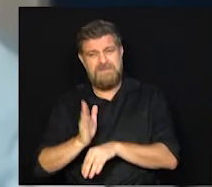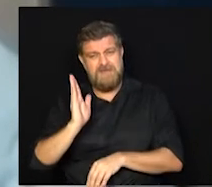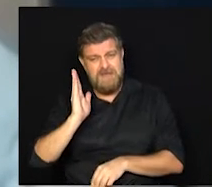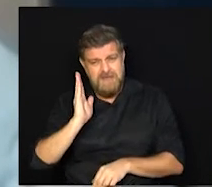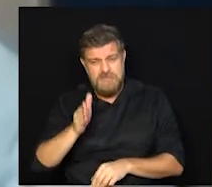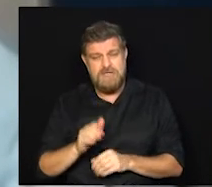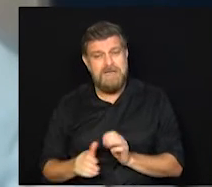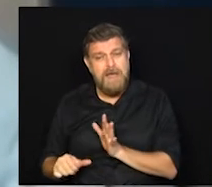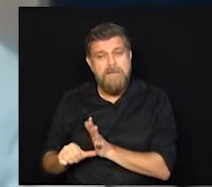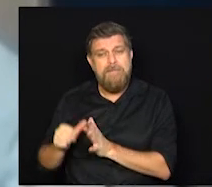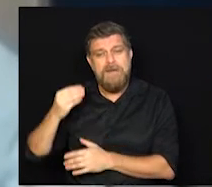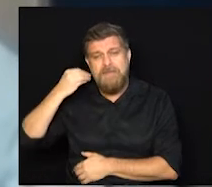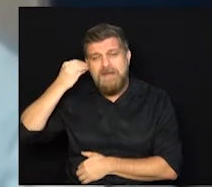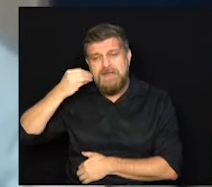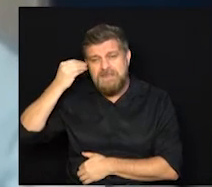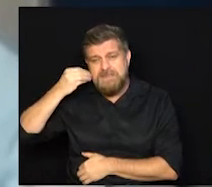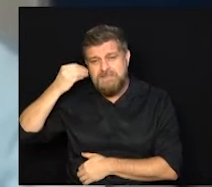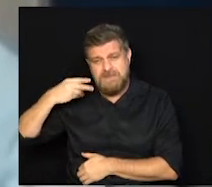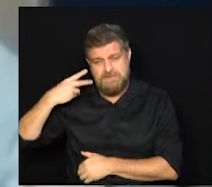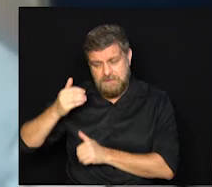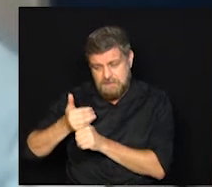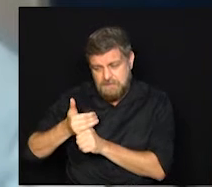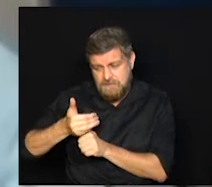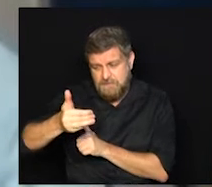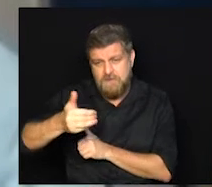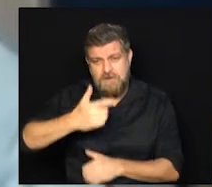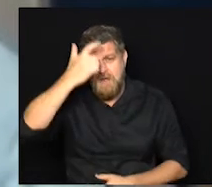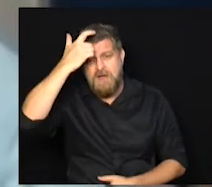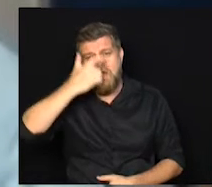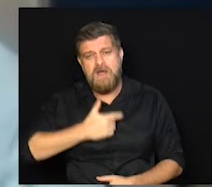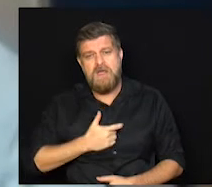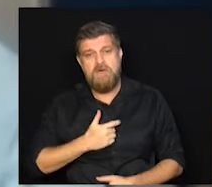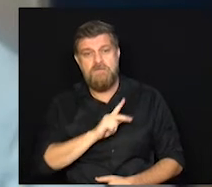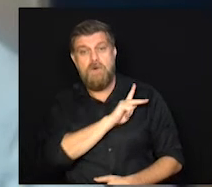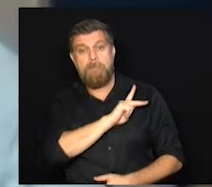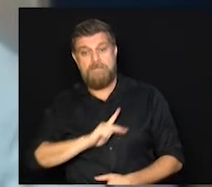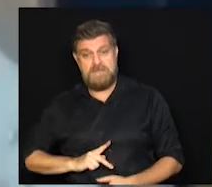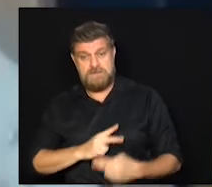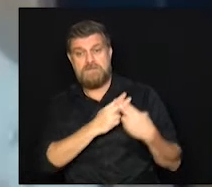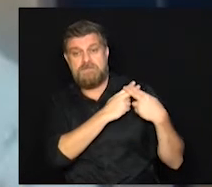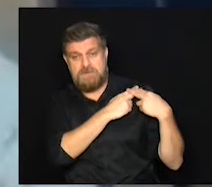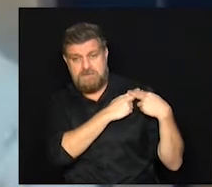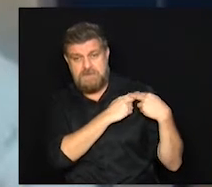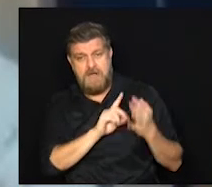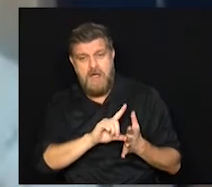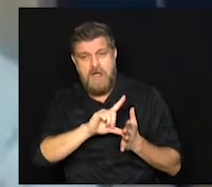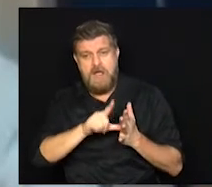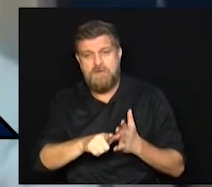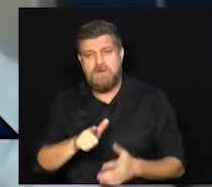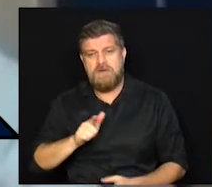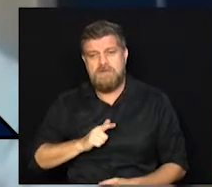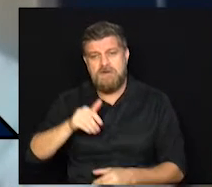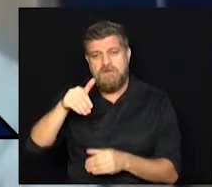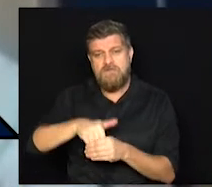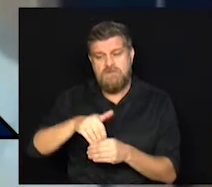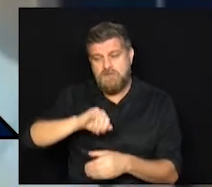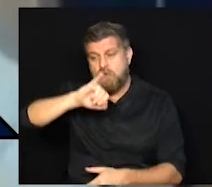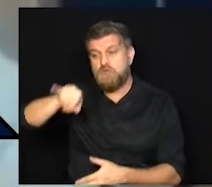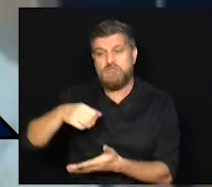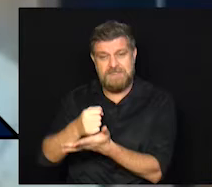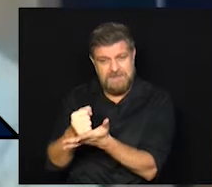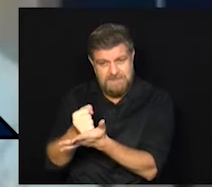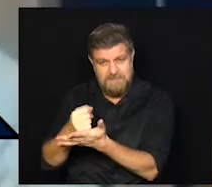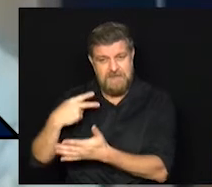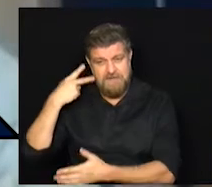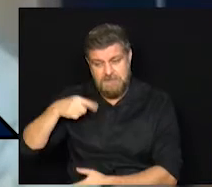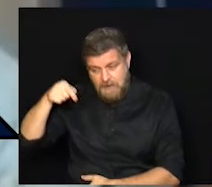primeiro mandato, basicamente, eu acho que eu presidi essa comissão, depois veio com a eleição do Jorge da Farmácia, ele